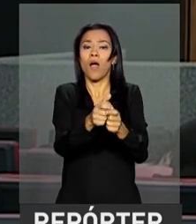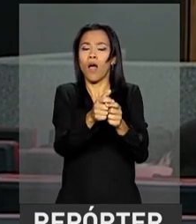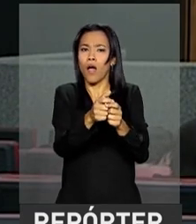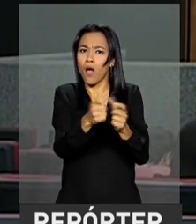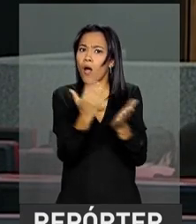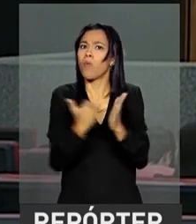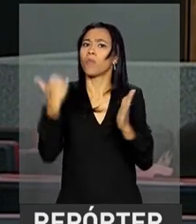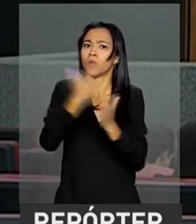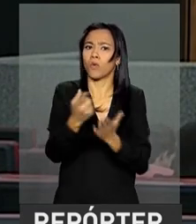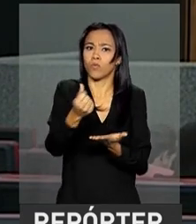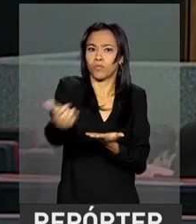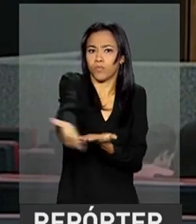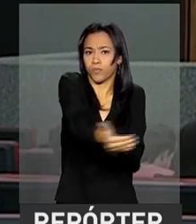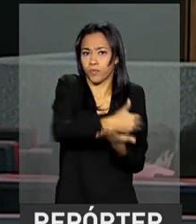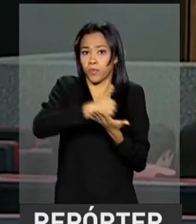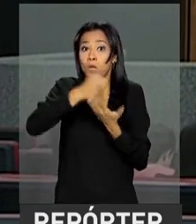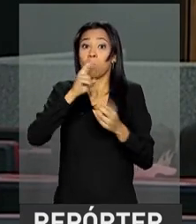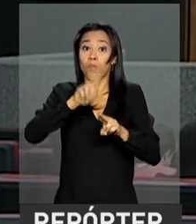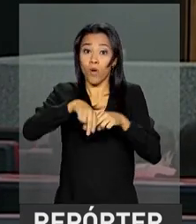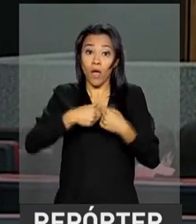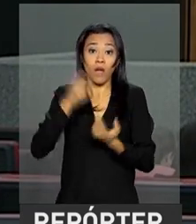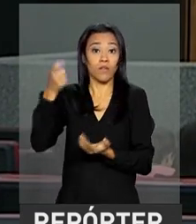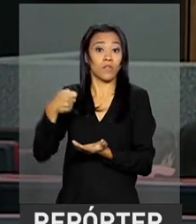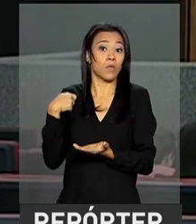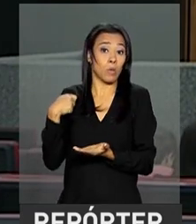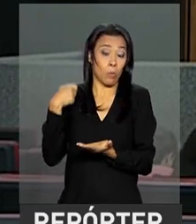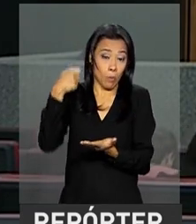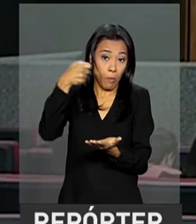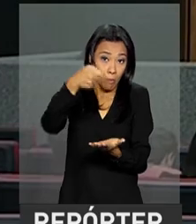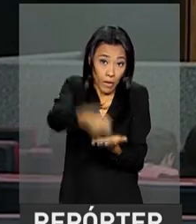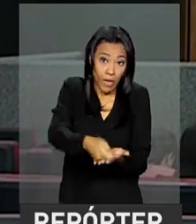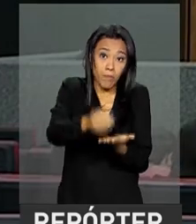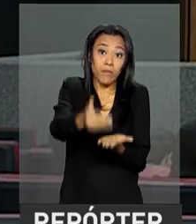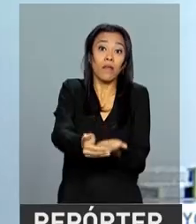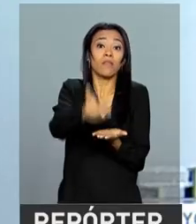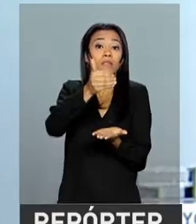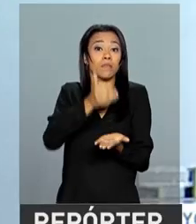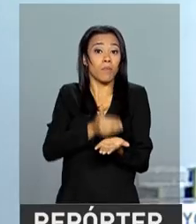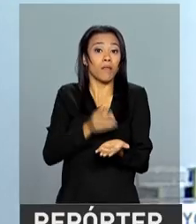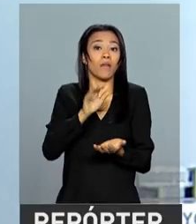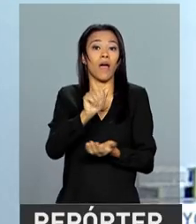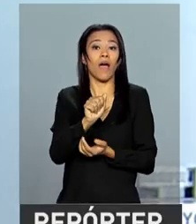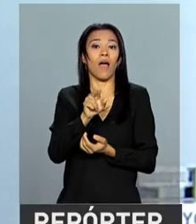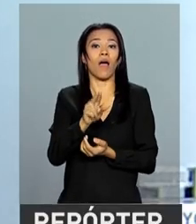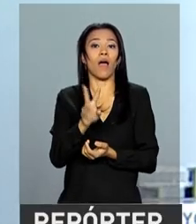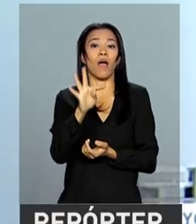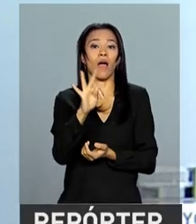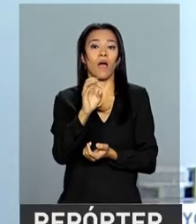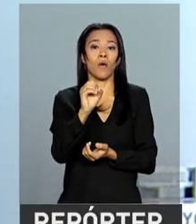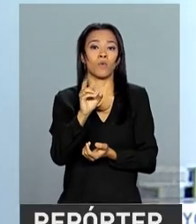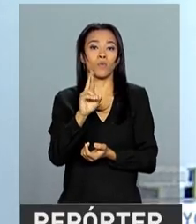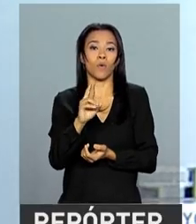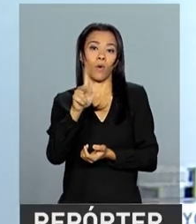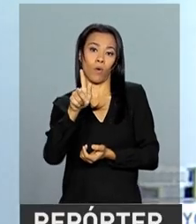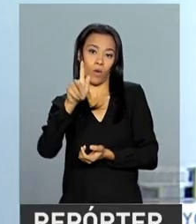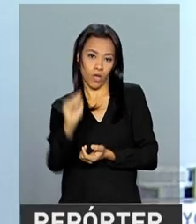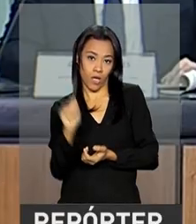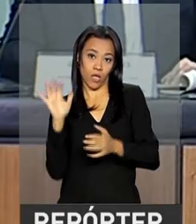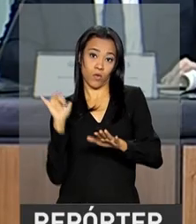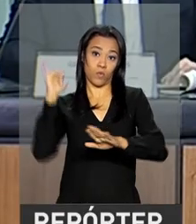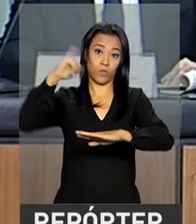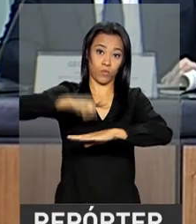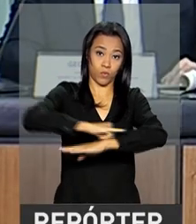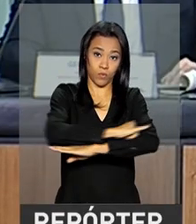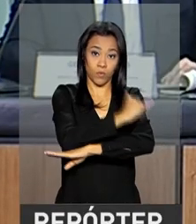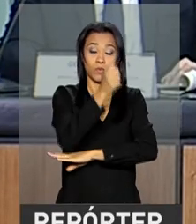o pagamento antecipado pela outorga do aeroporto do galeão no rio de janeiro o ministro do planejamento listou algumas áreas que